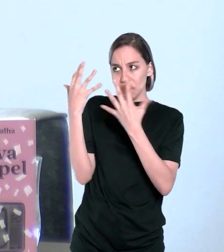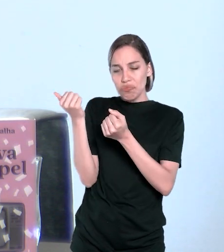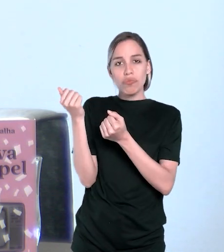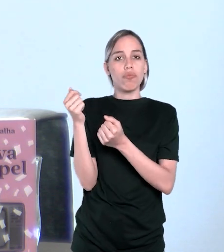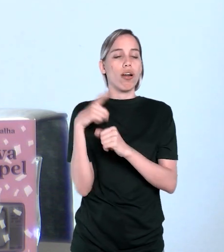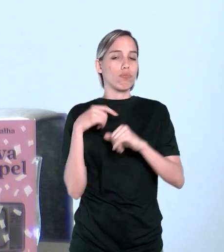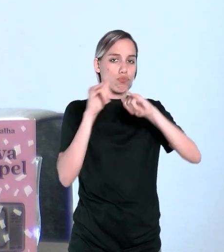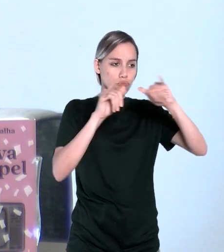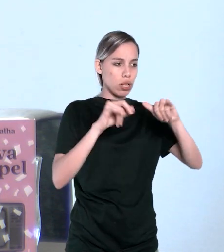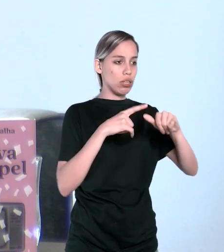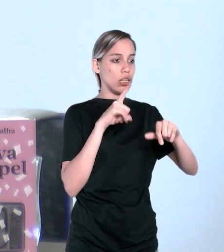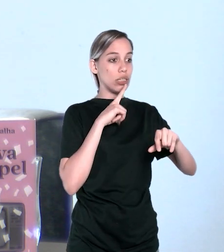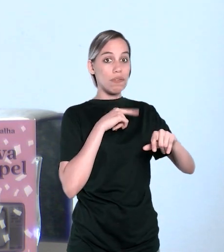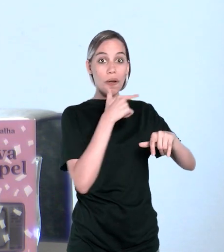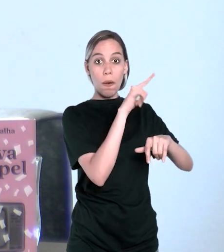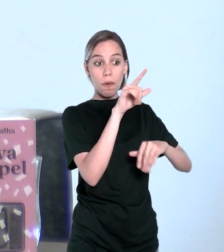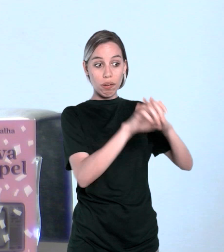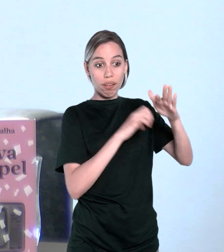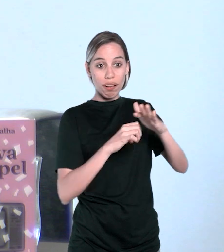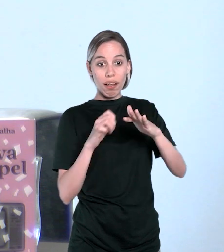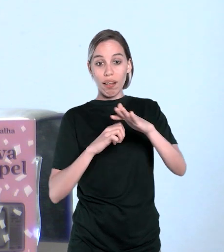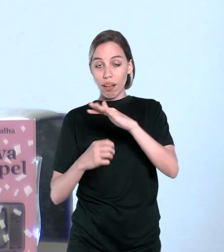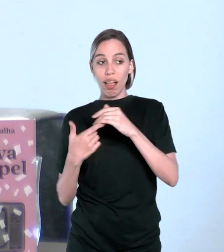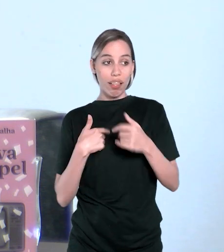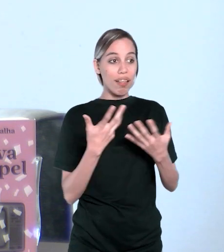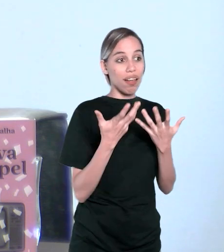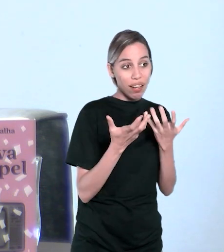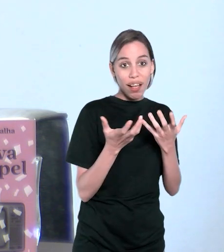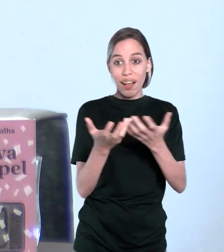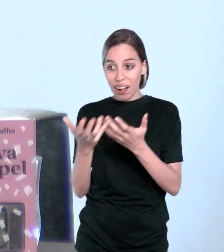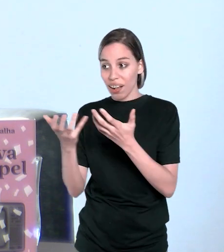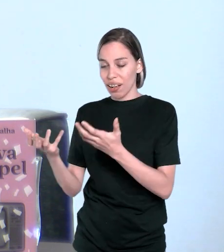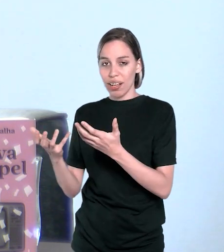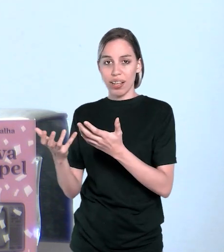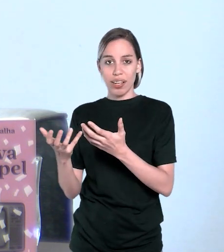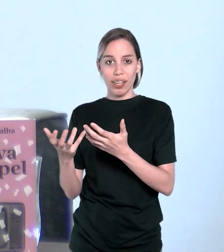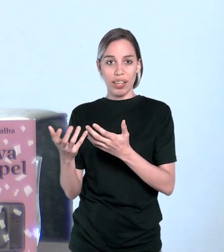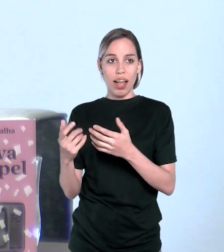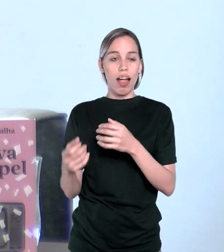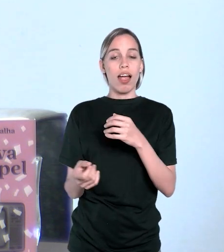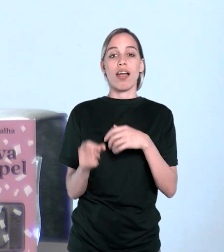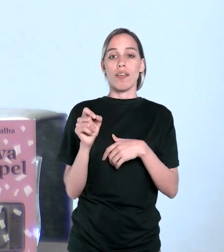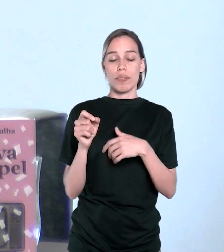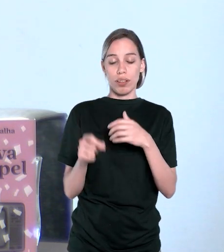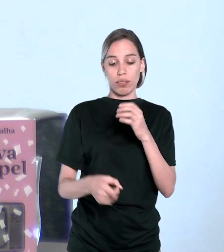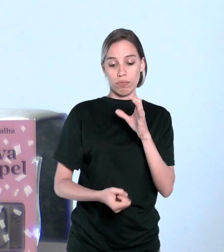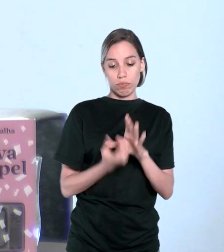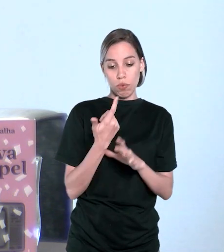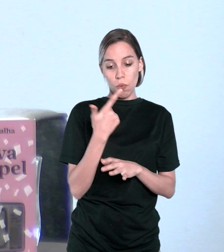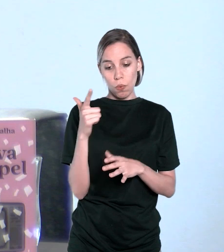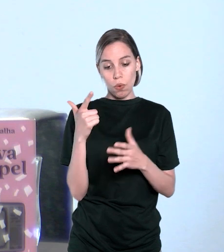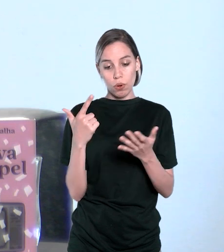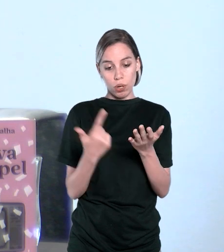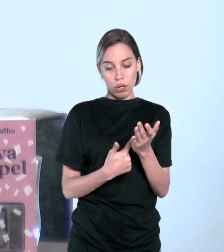escreve, sabe, que ele escreve e bota no armário, que não dá certo. Eurídice foi o meu 4º livro, né? Eu já estava